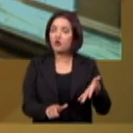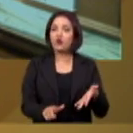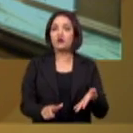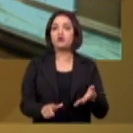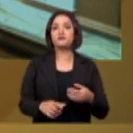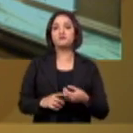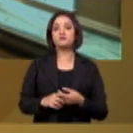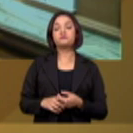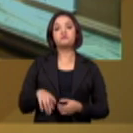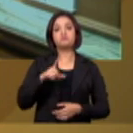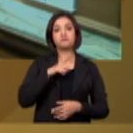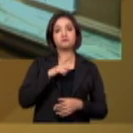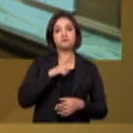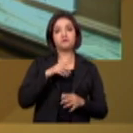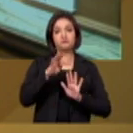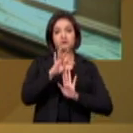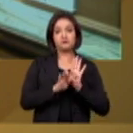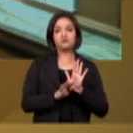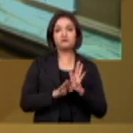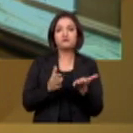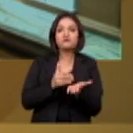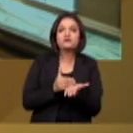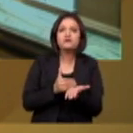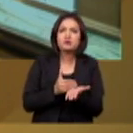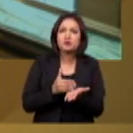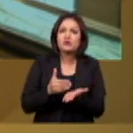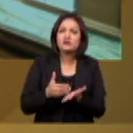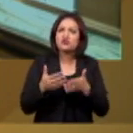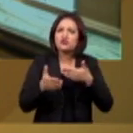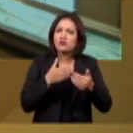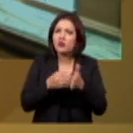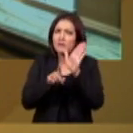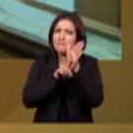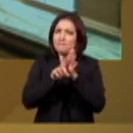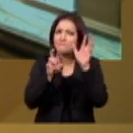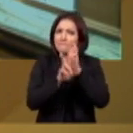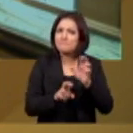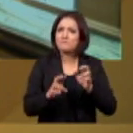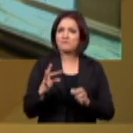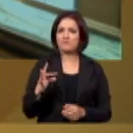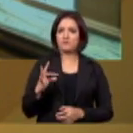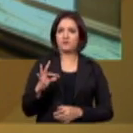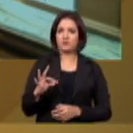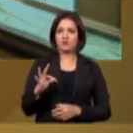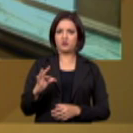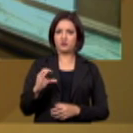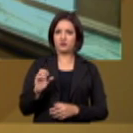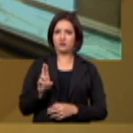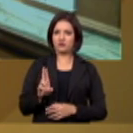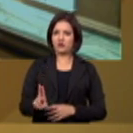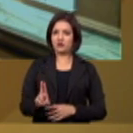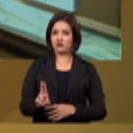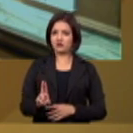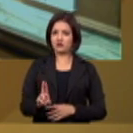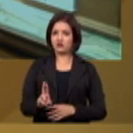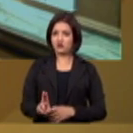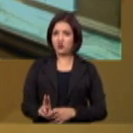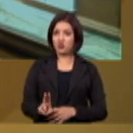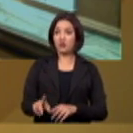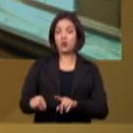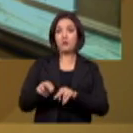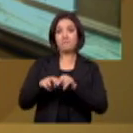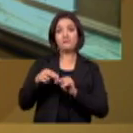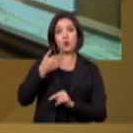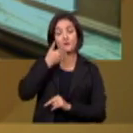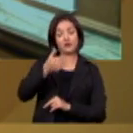eua no curso de qualquer nação ou tribunal de ofício ou a requerimento do ministério